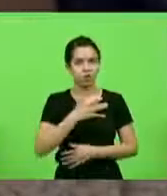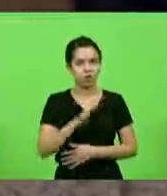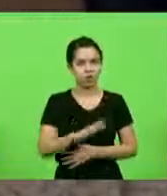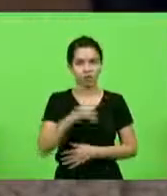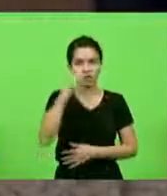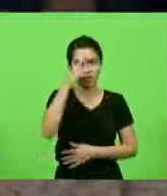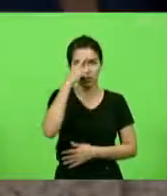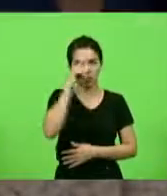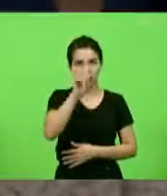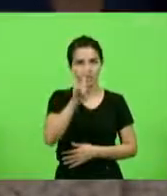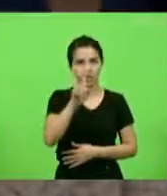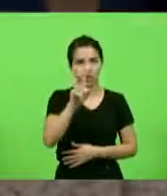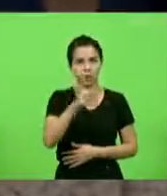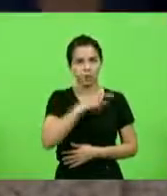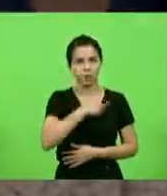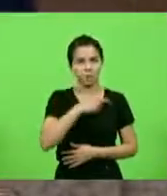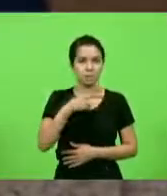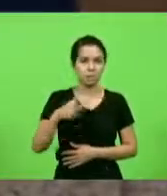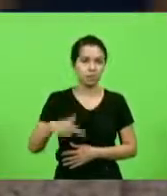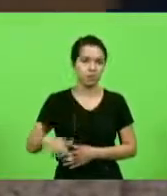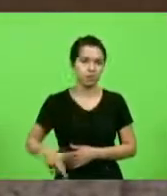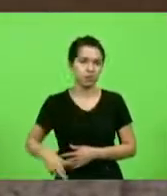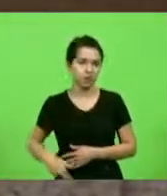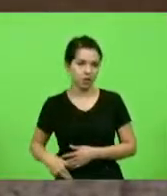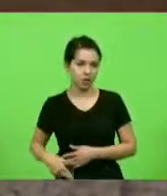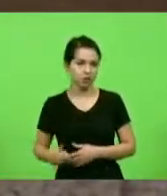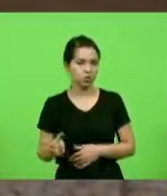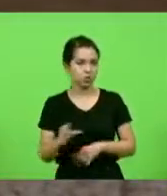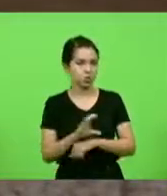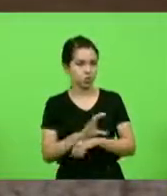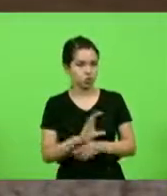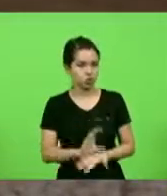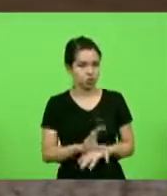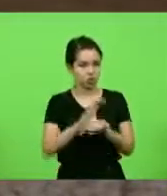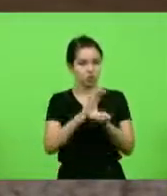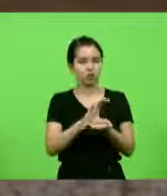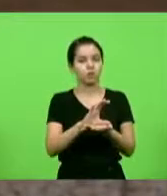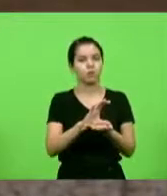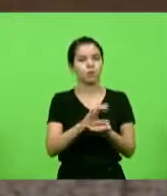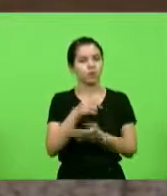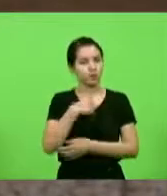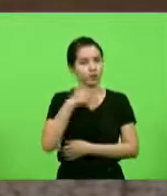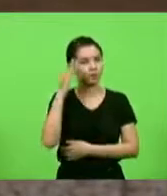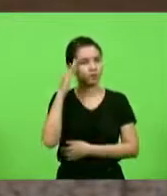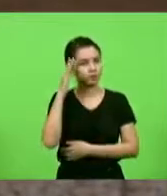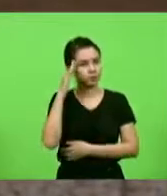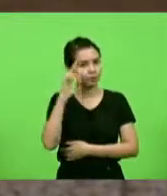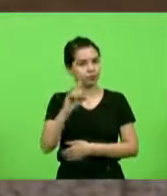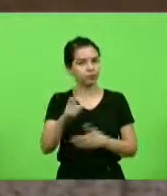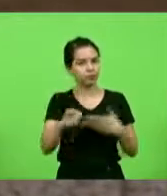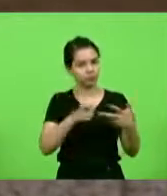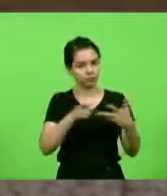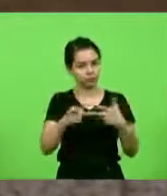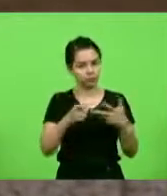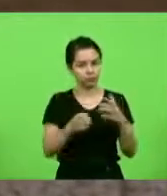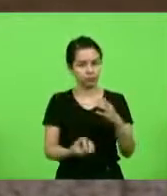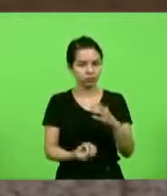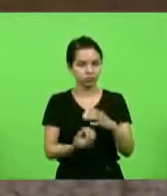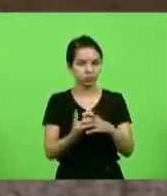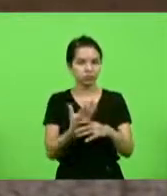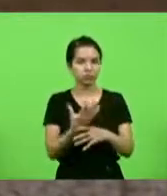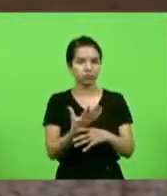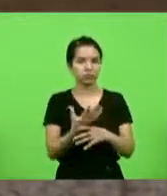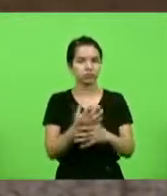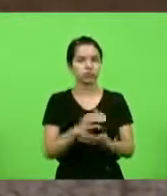de repúblicas dos conselhos. Eu entendo que o executivo foi criado. Que